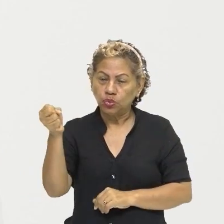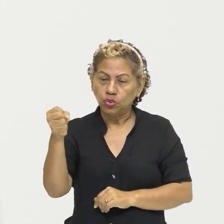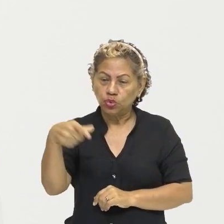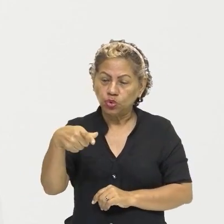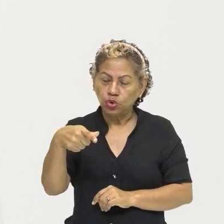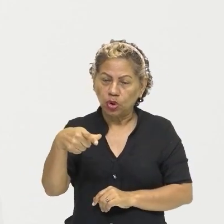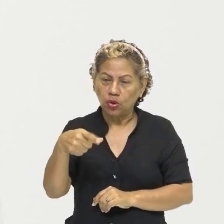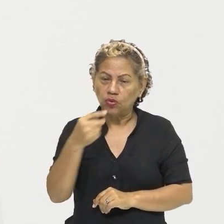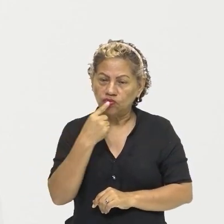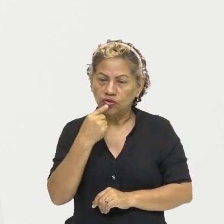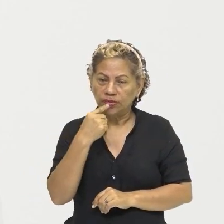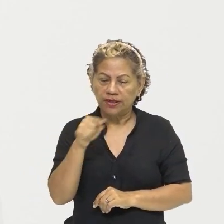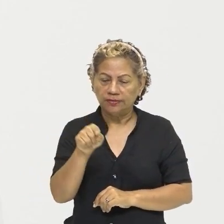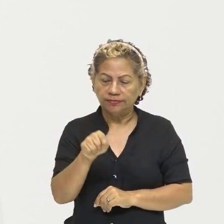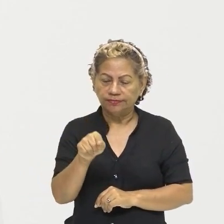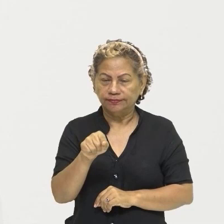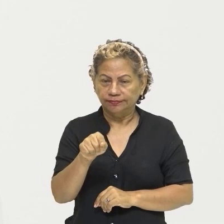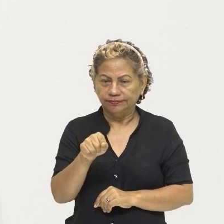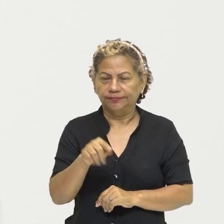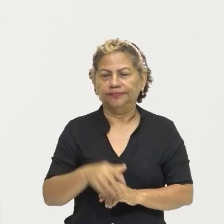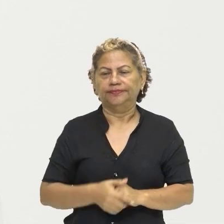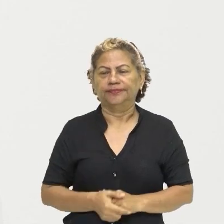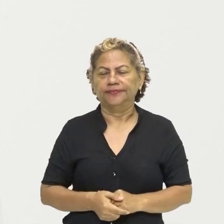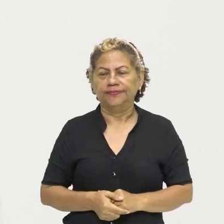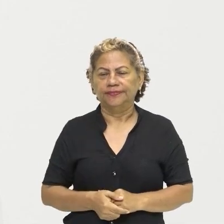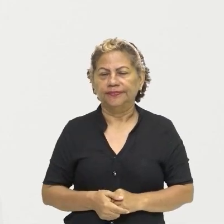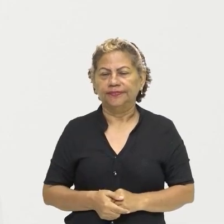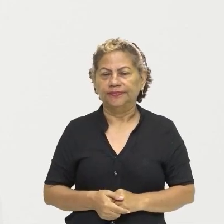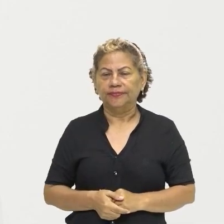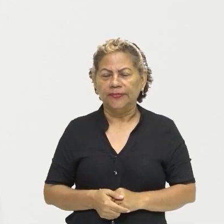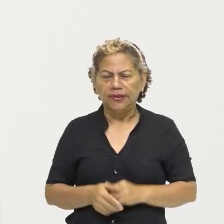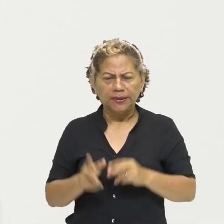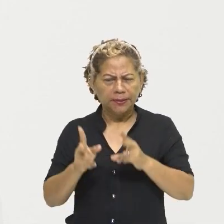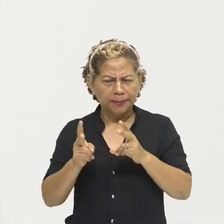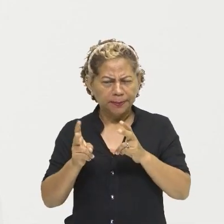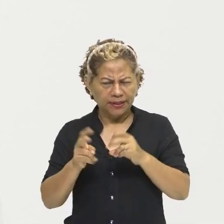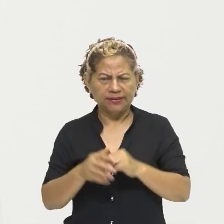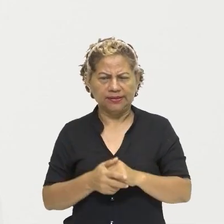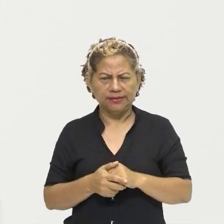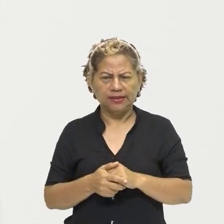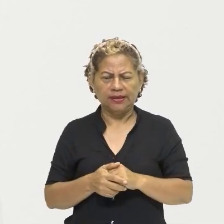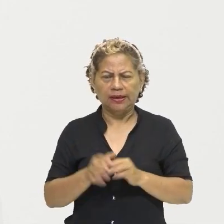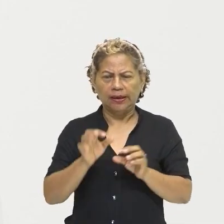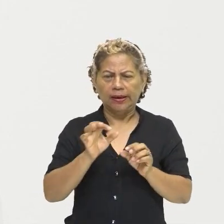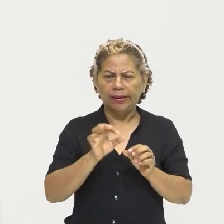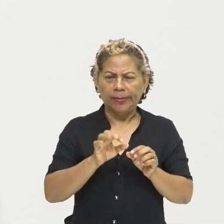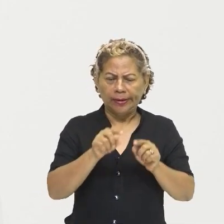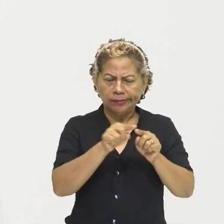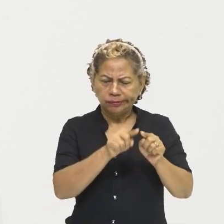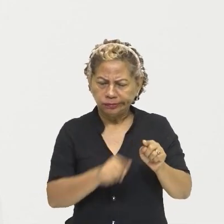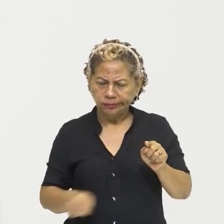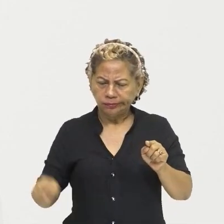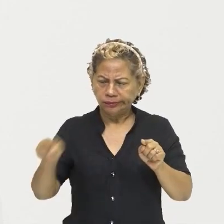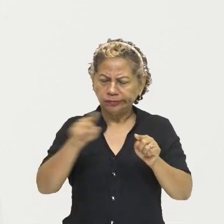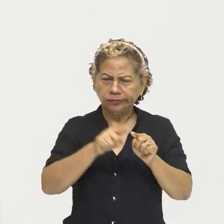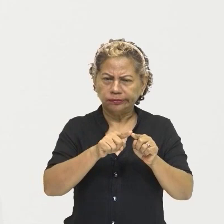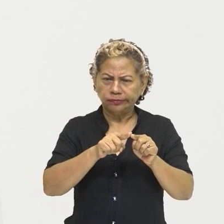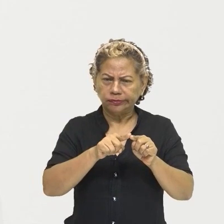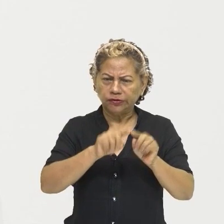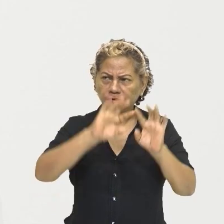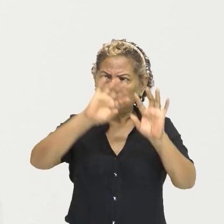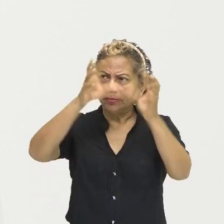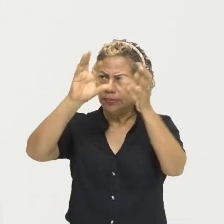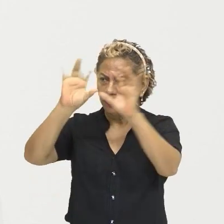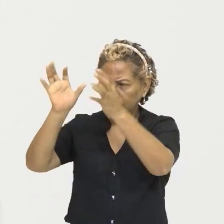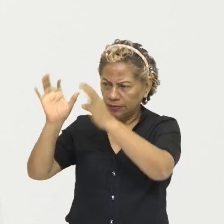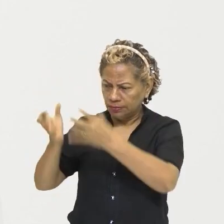longo da elipse representam posições sucessivas do planeta,